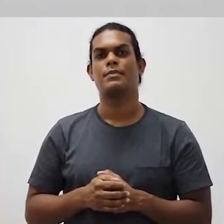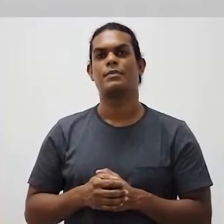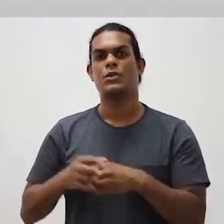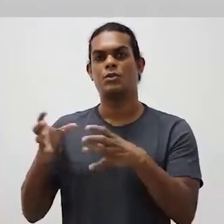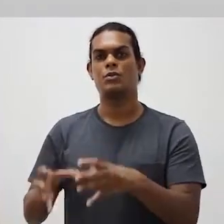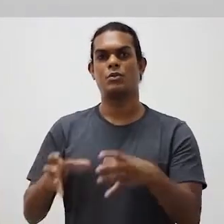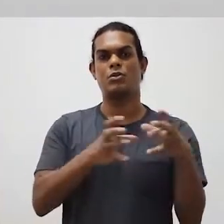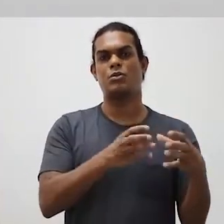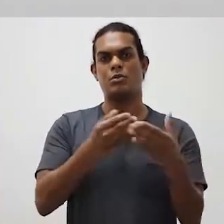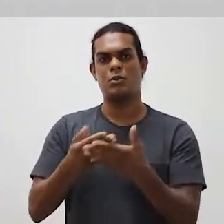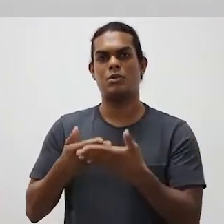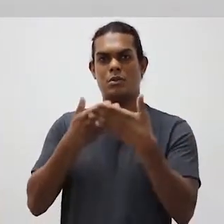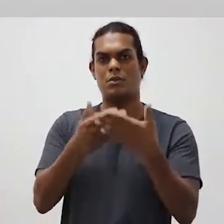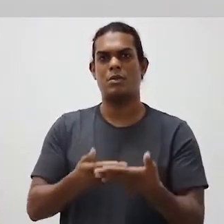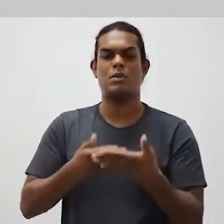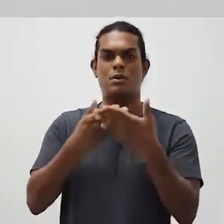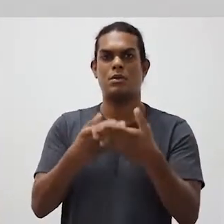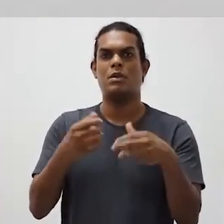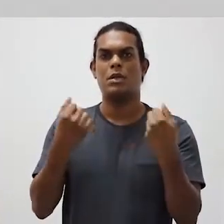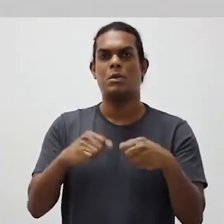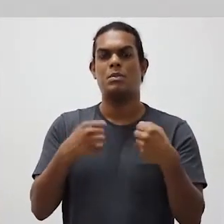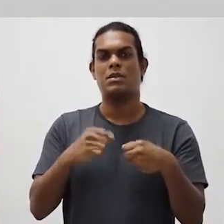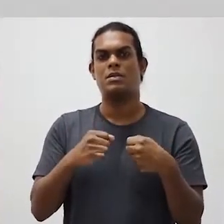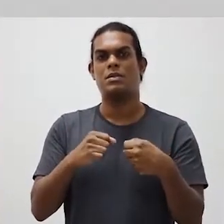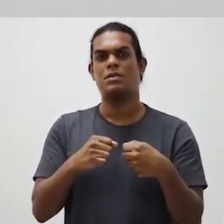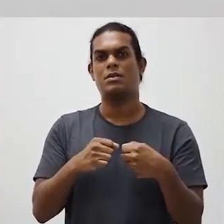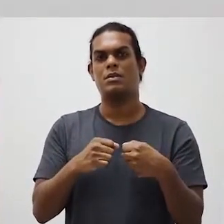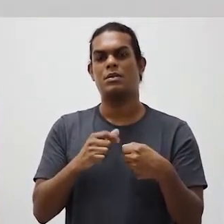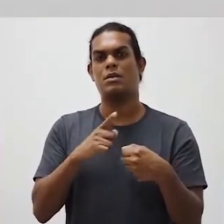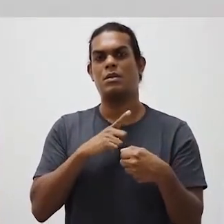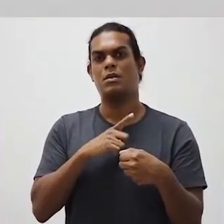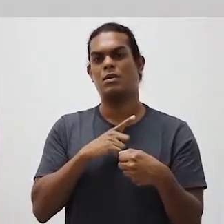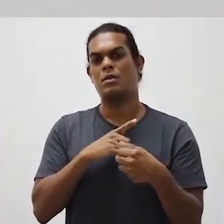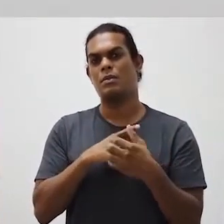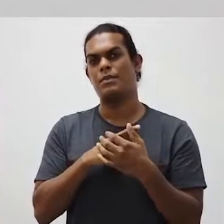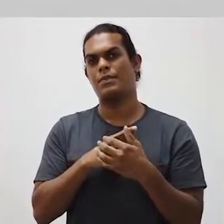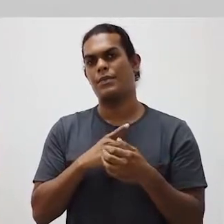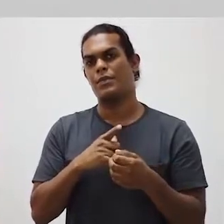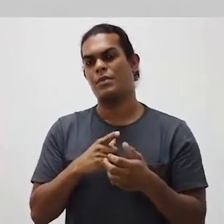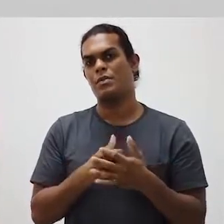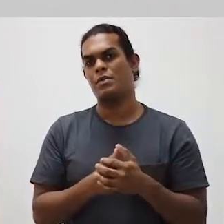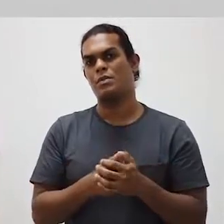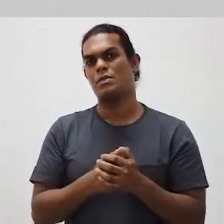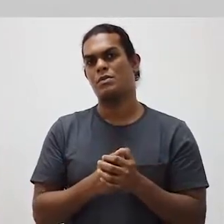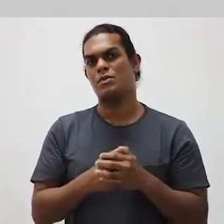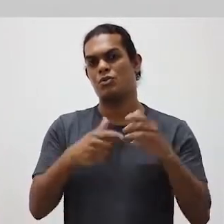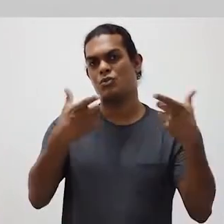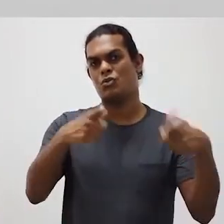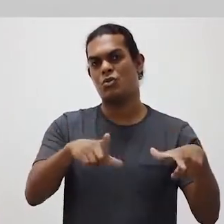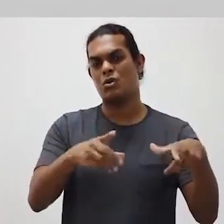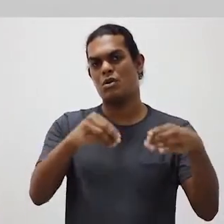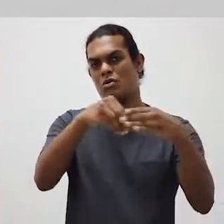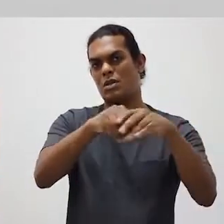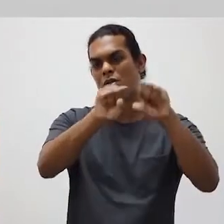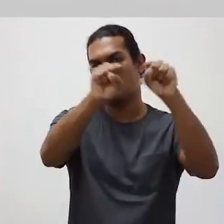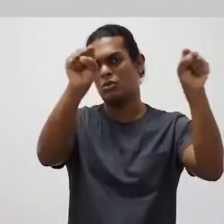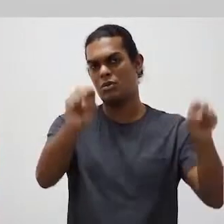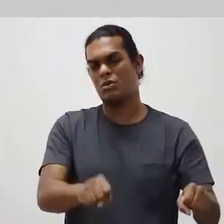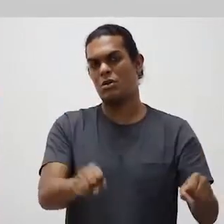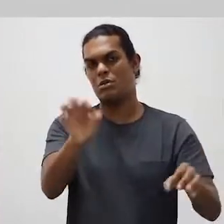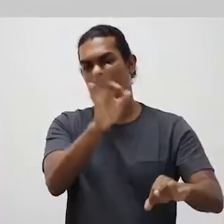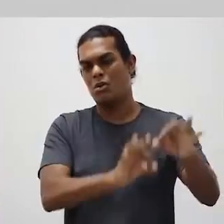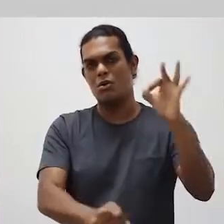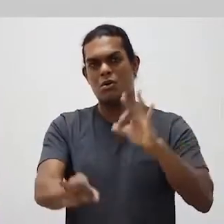eu preciso ter um terminal que esteja bem dentro de um sistema. Como é que